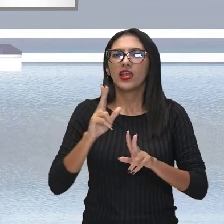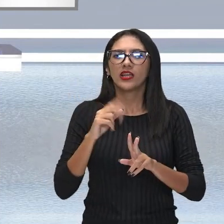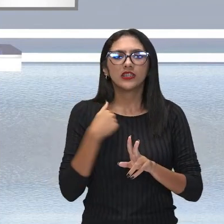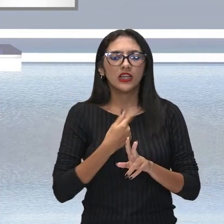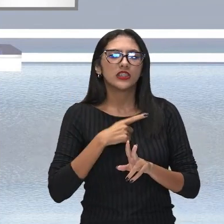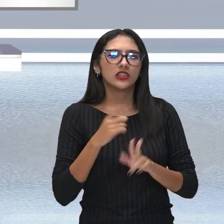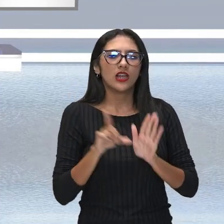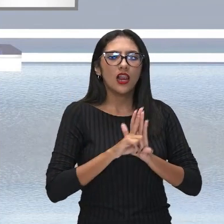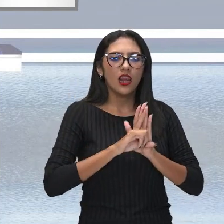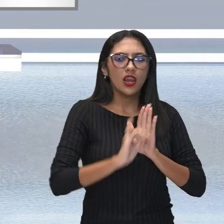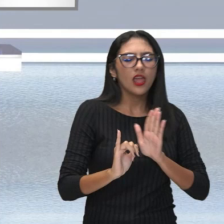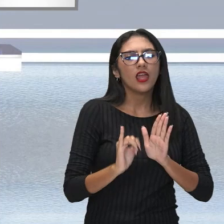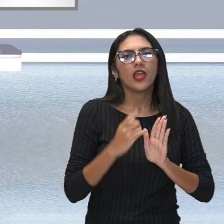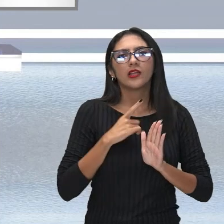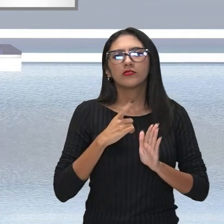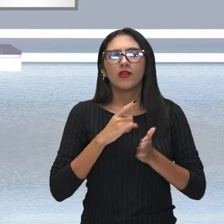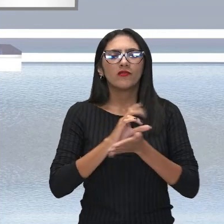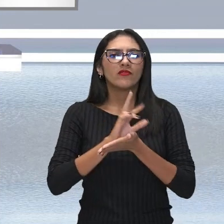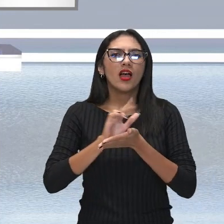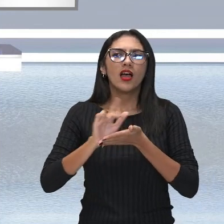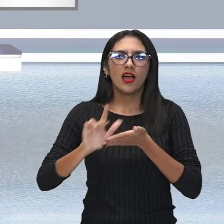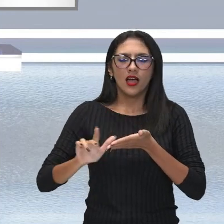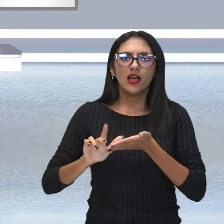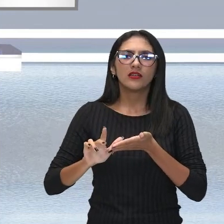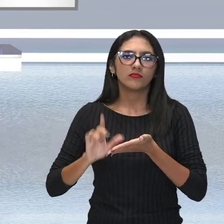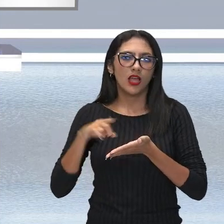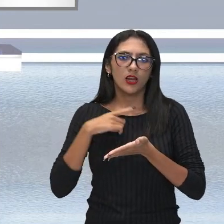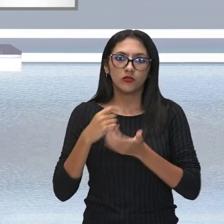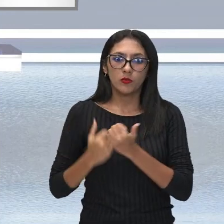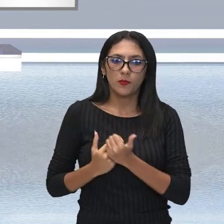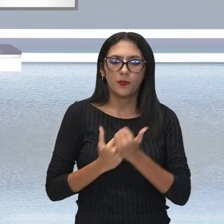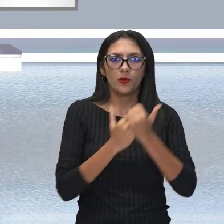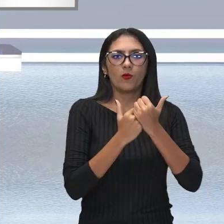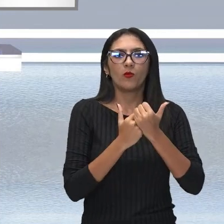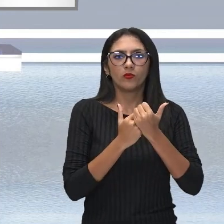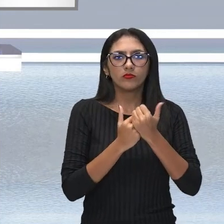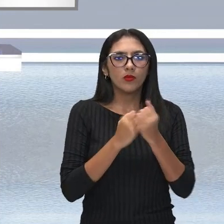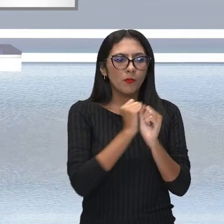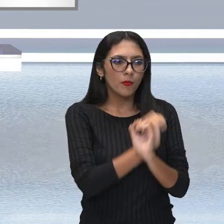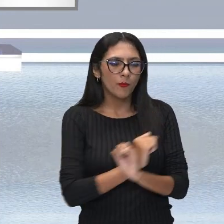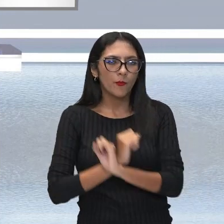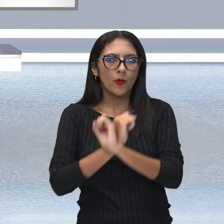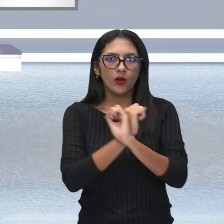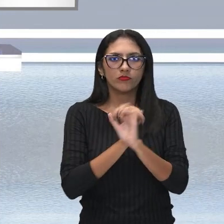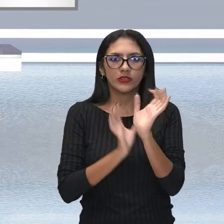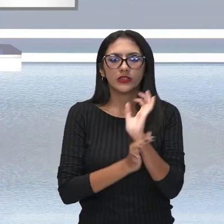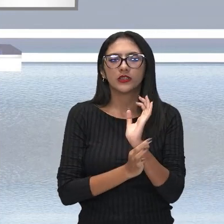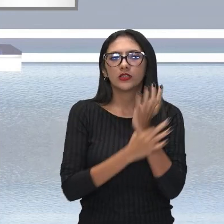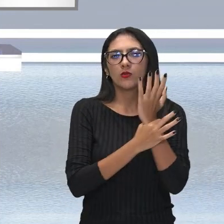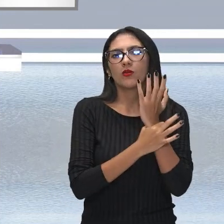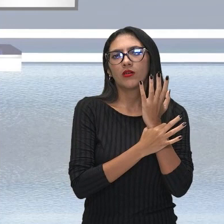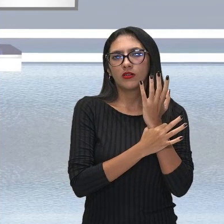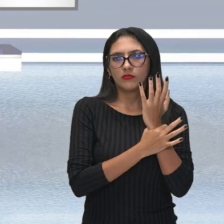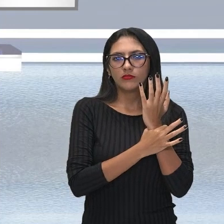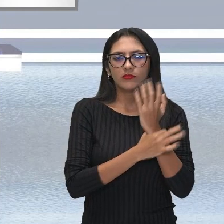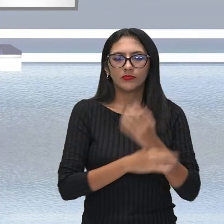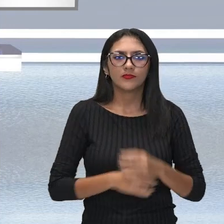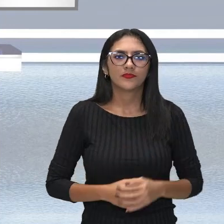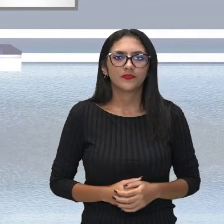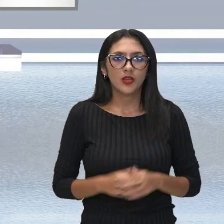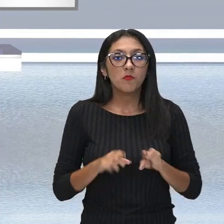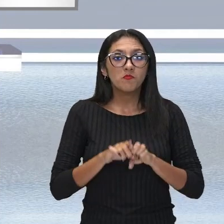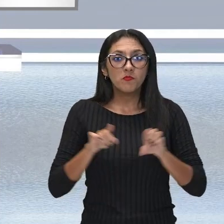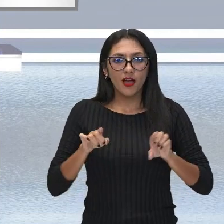temos o Estatuto da Criança e do Adolescente, ele nos ampara, ele resguarda as nossas crianças. Mas